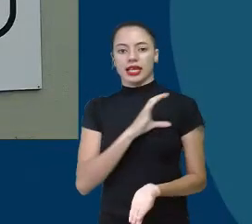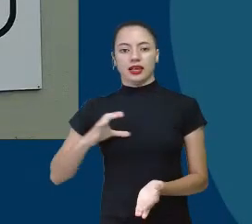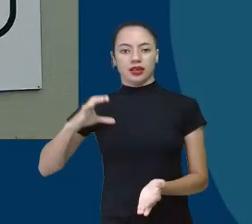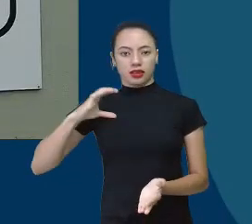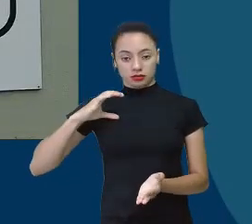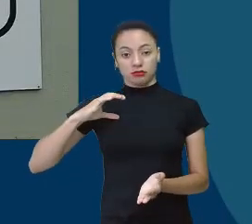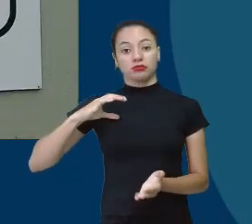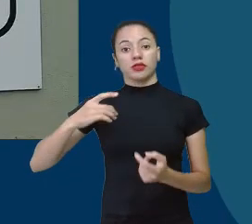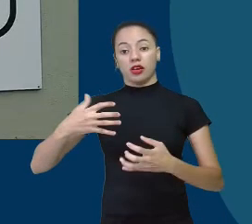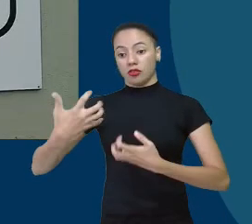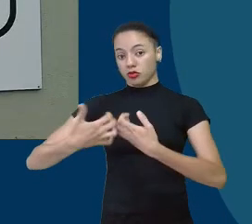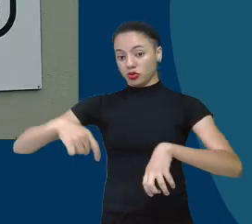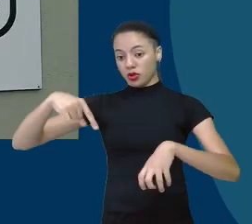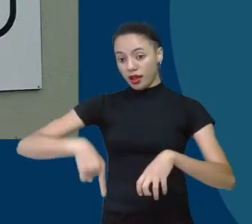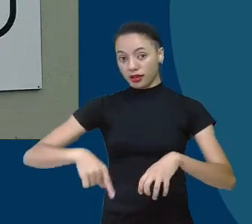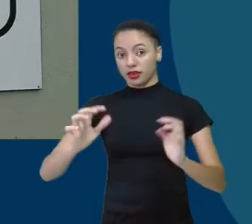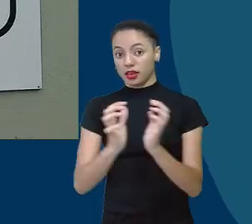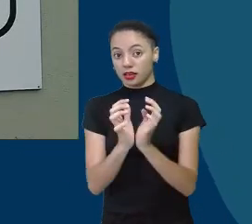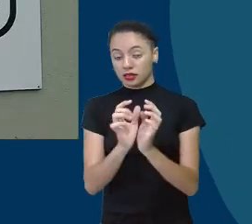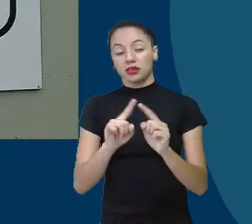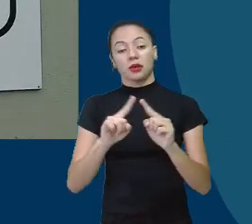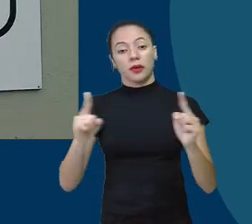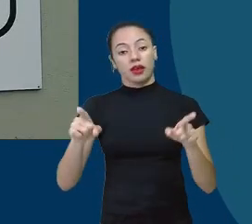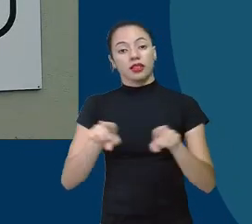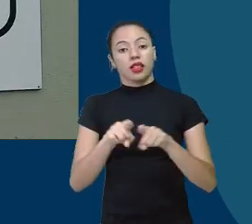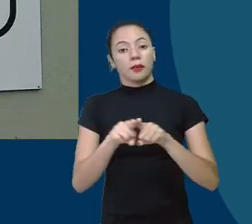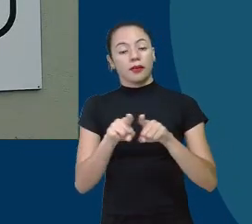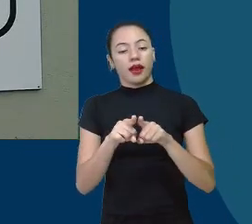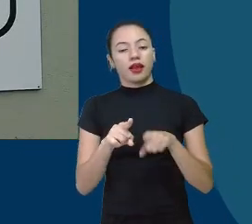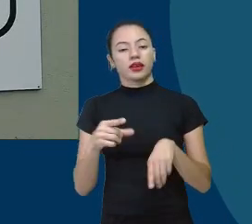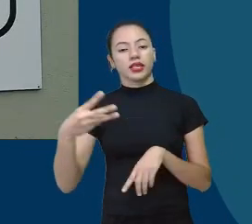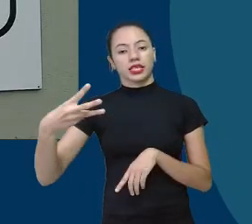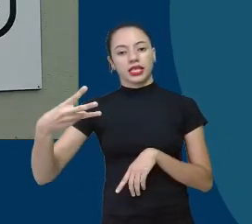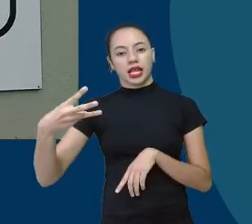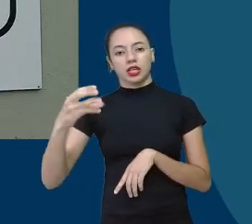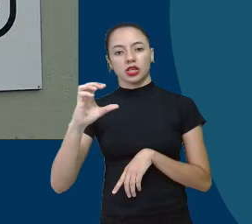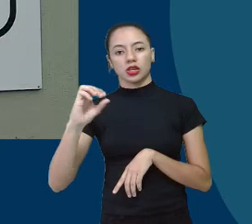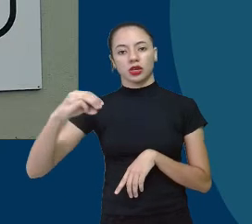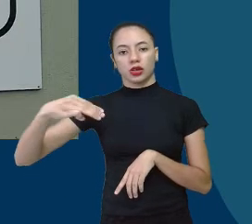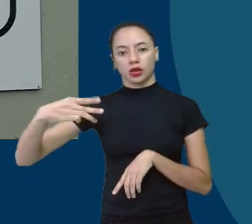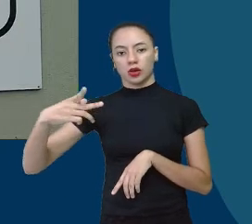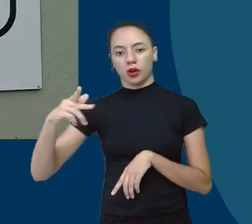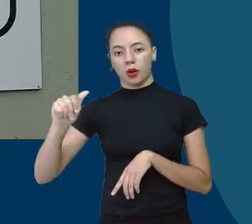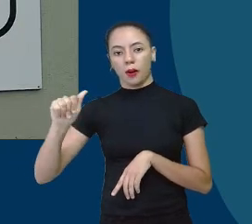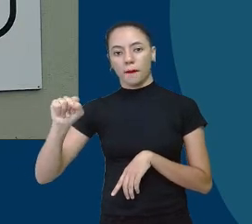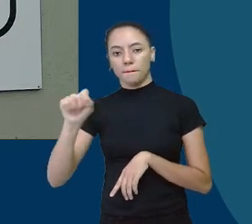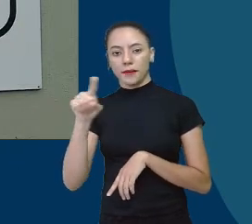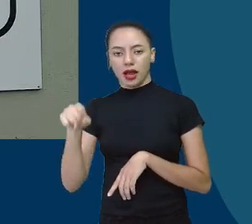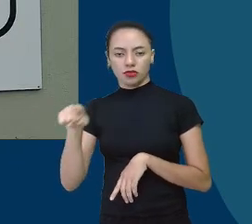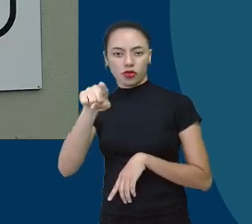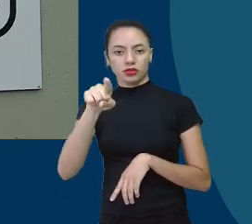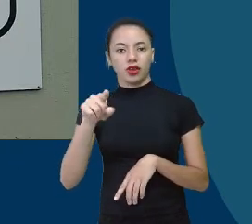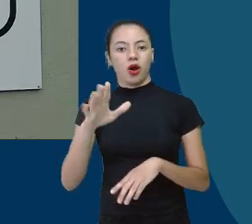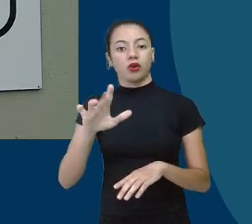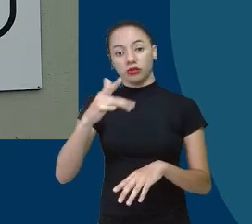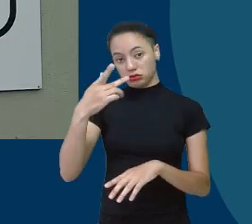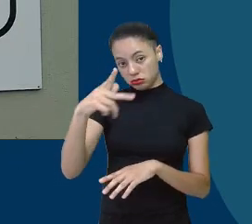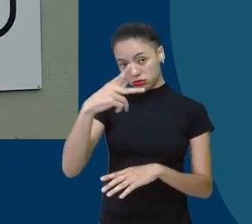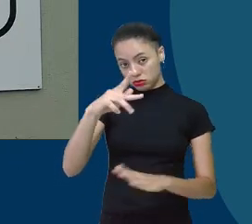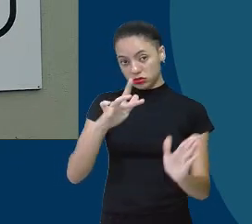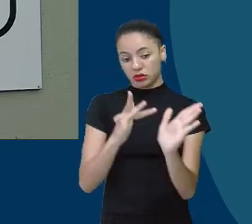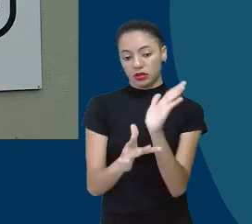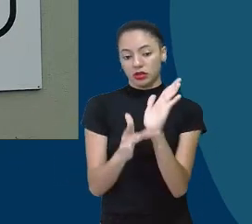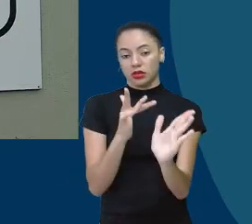aqui no centro da nossa cidade, mas também em 3 compás. Você pode aproximar seu tablet, entra